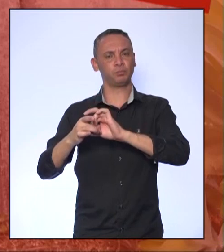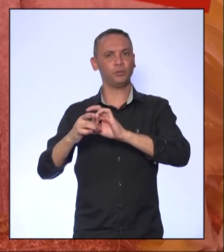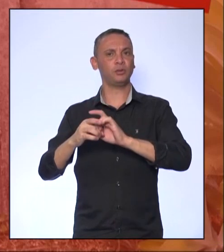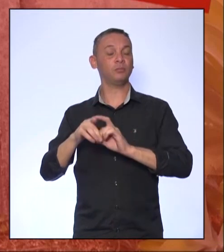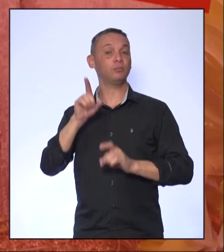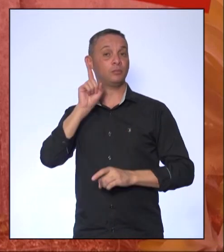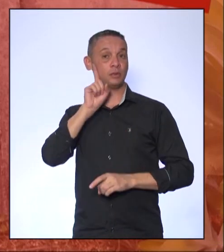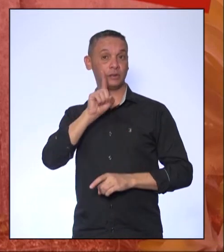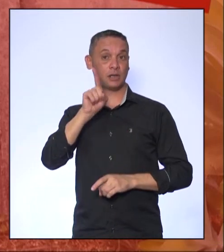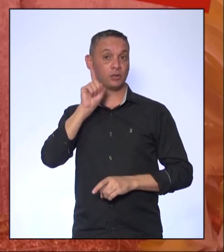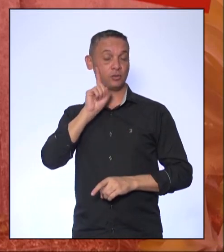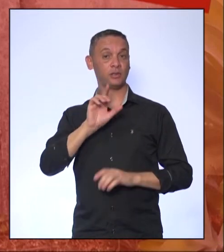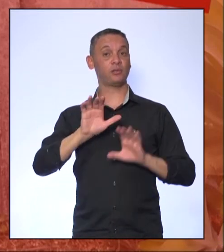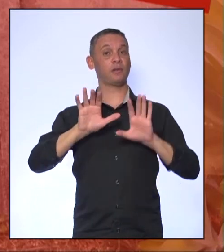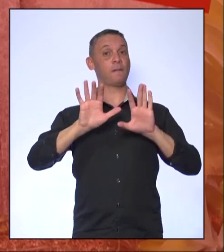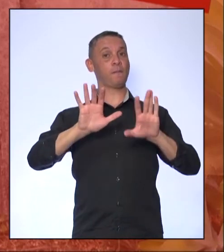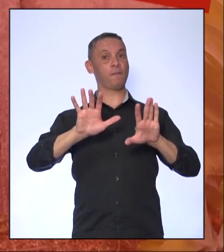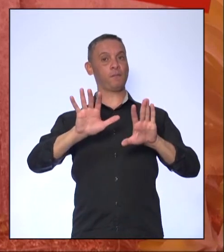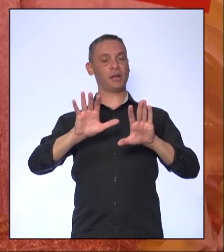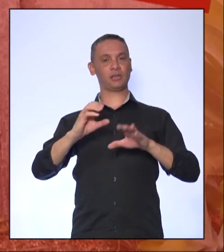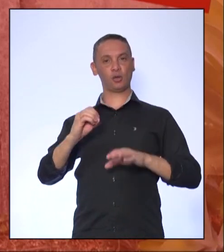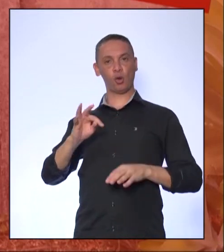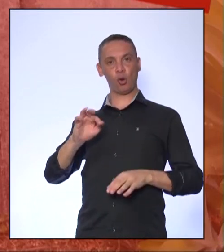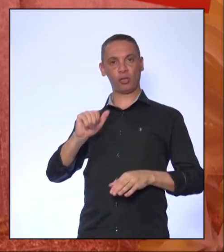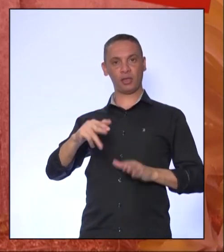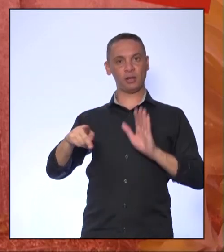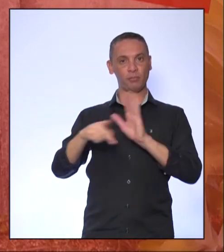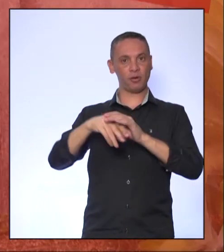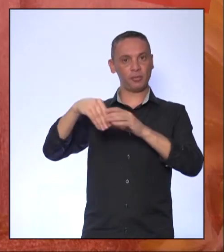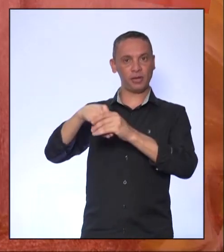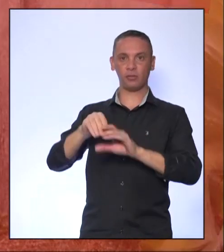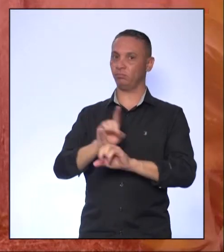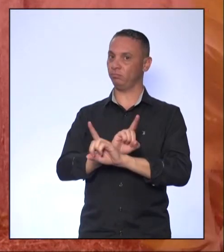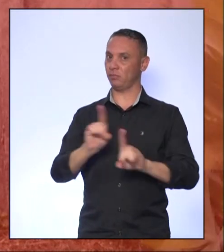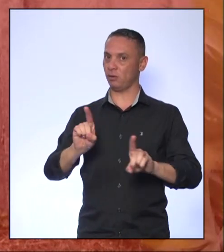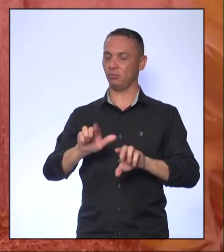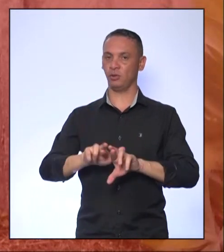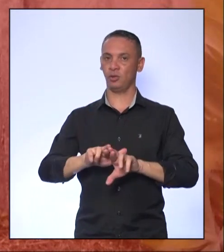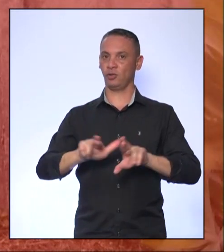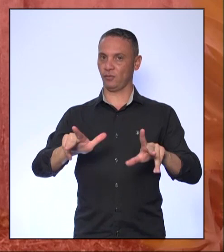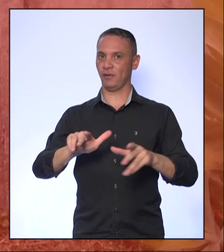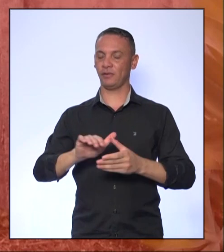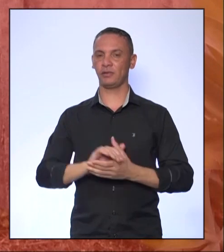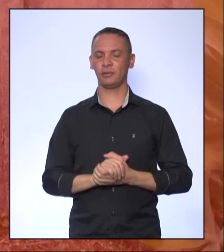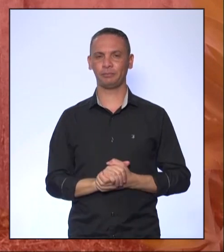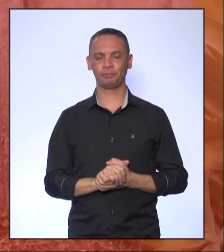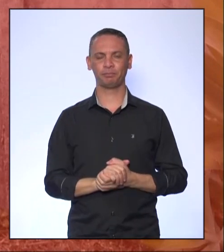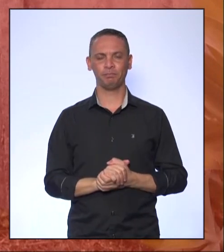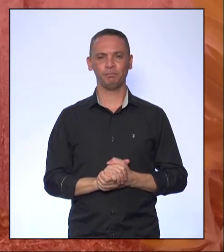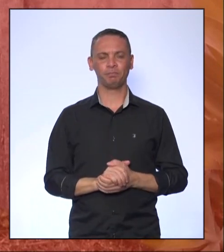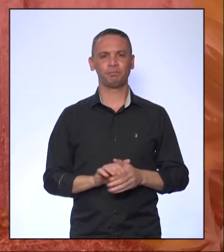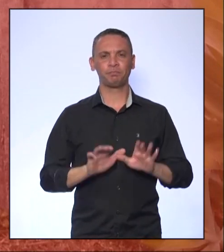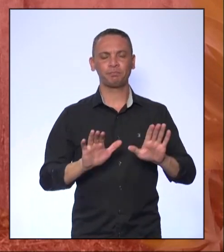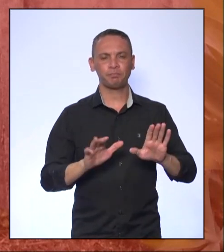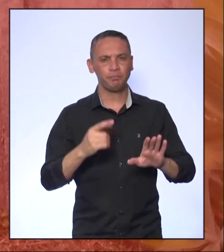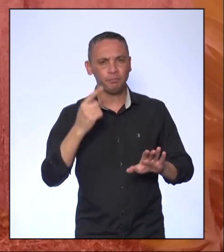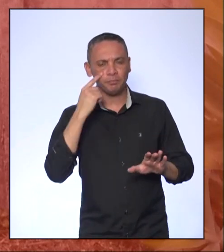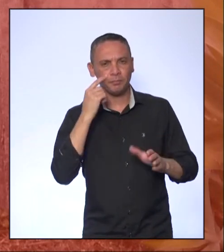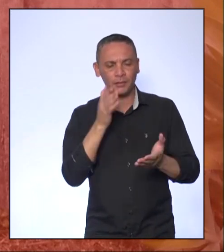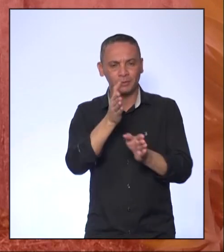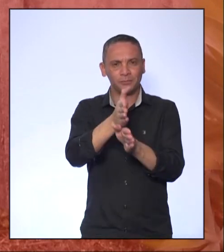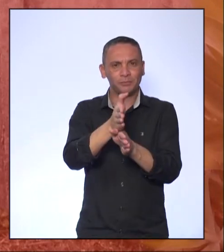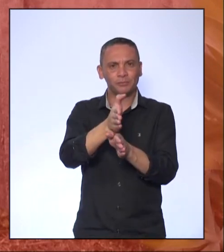Unidos, mas não fazia parte da OTAN. Tudo bem? Para considerarmos essa